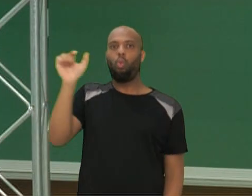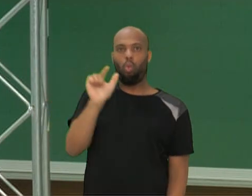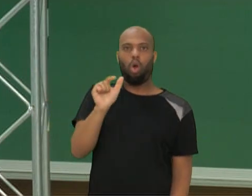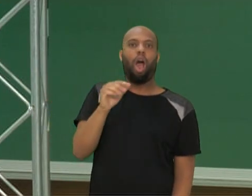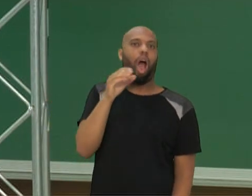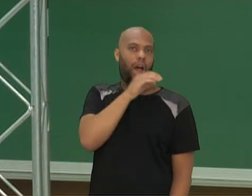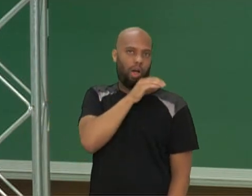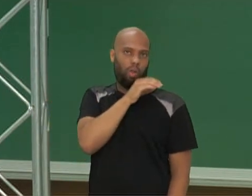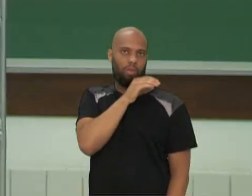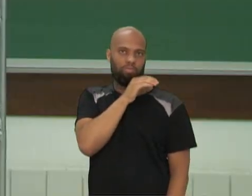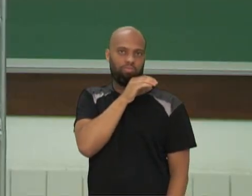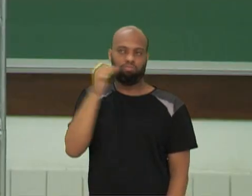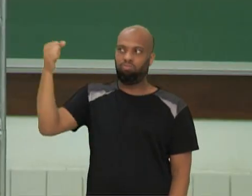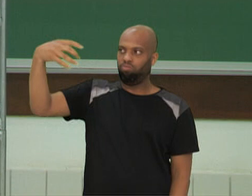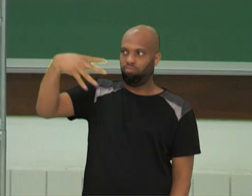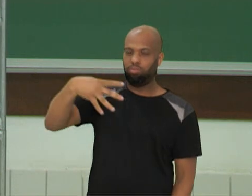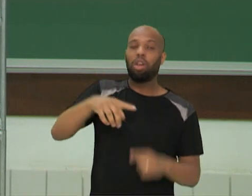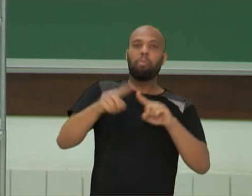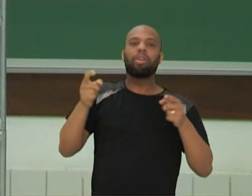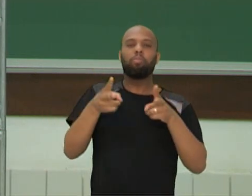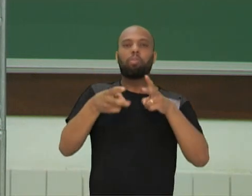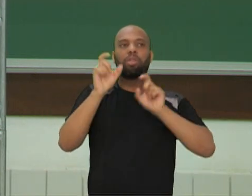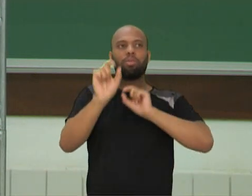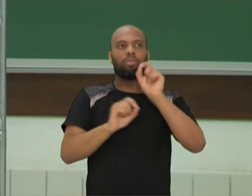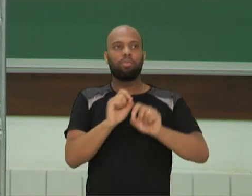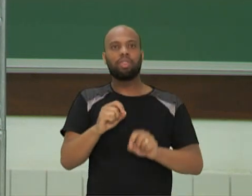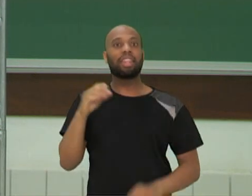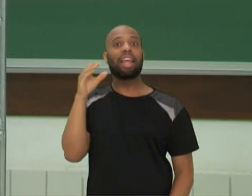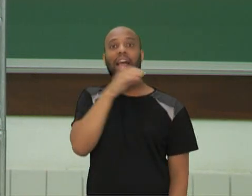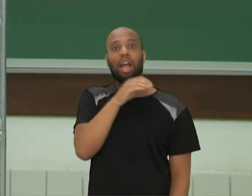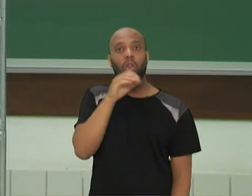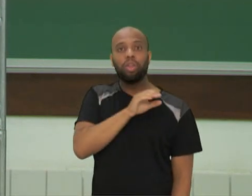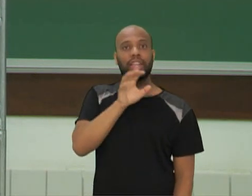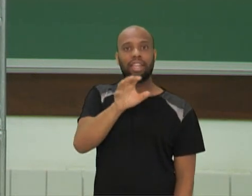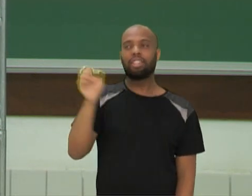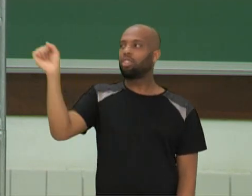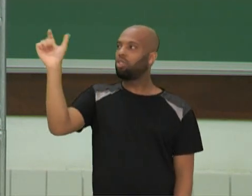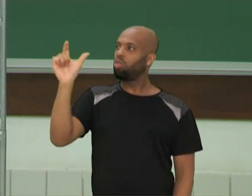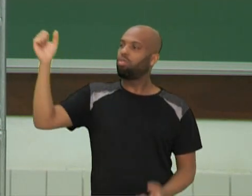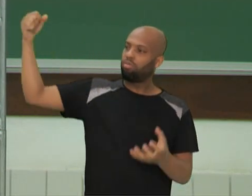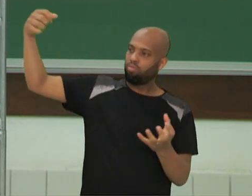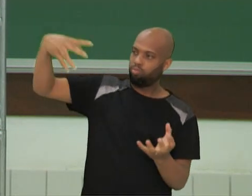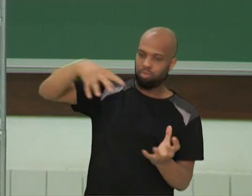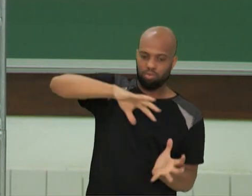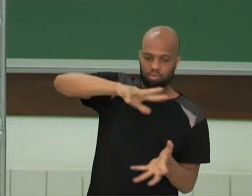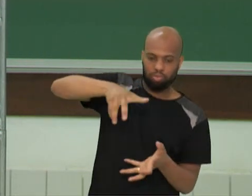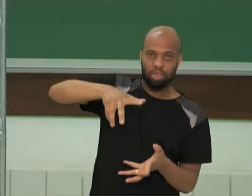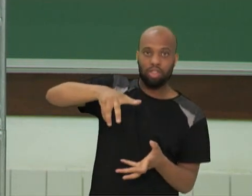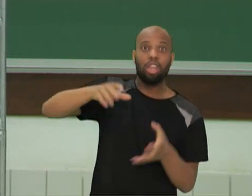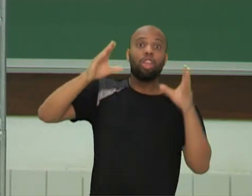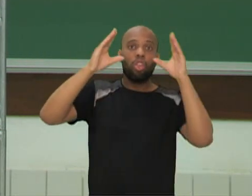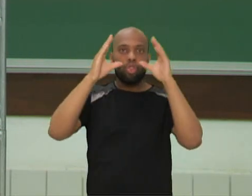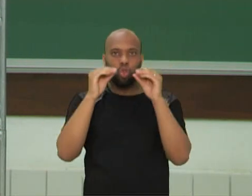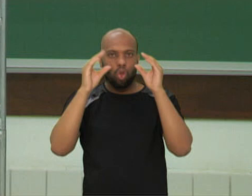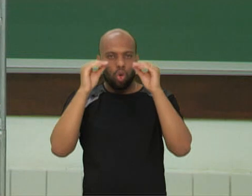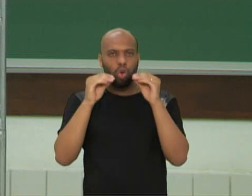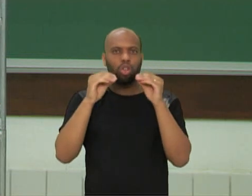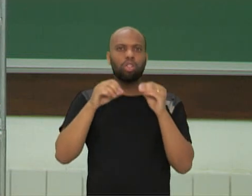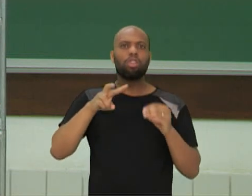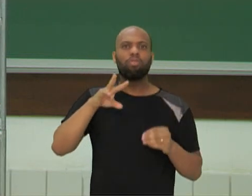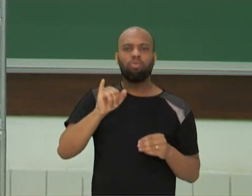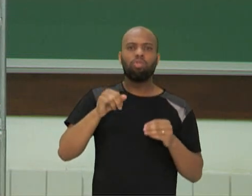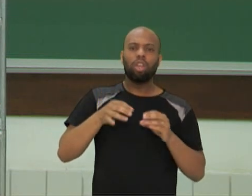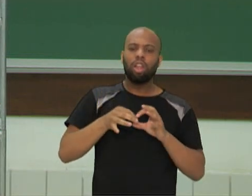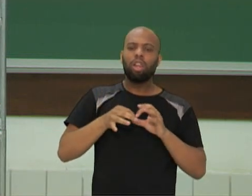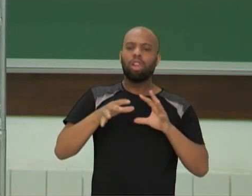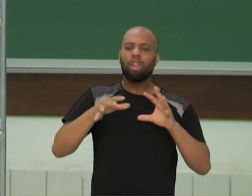Sol. E o que a gente vai perceber, estudante? Que esse calor que o Sol emite durante o dia, à noite ele lentamente